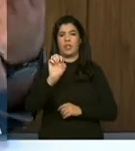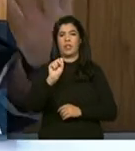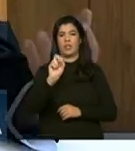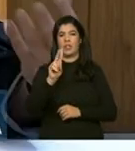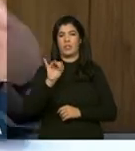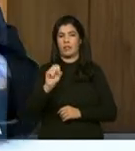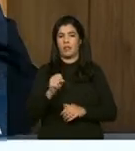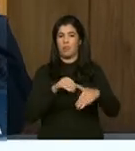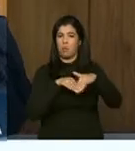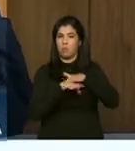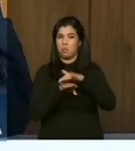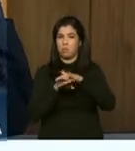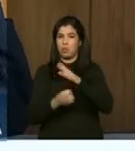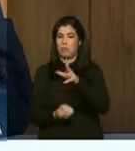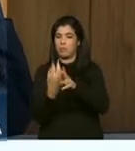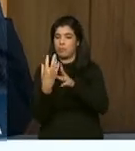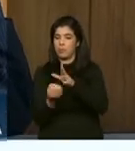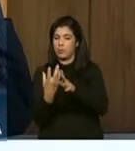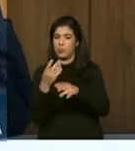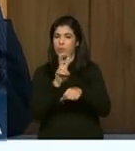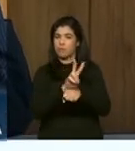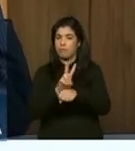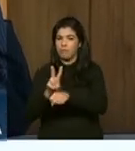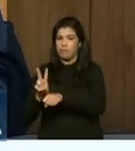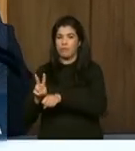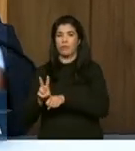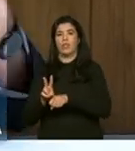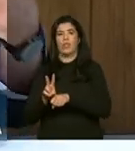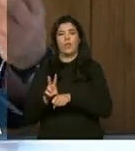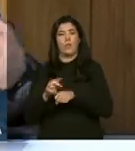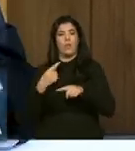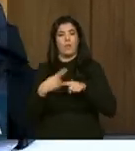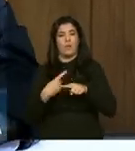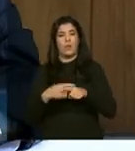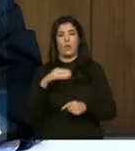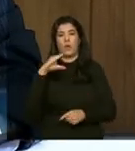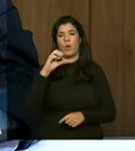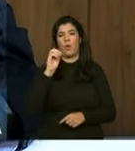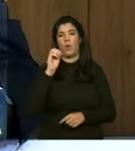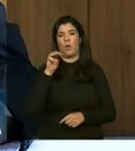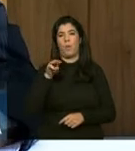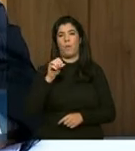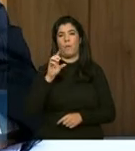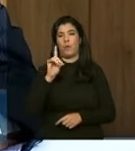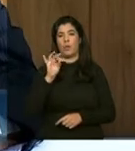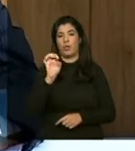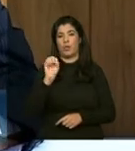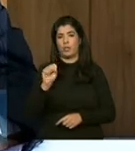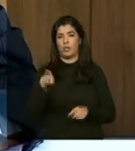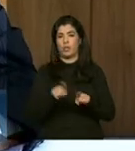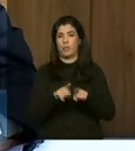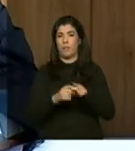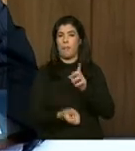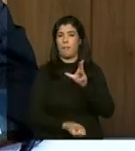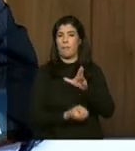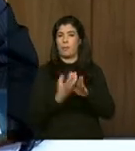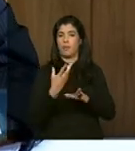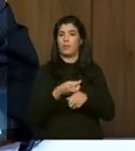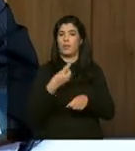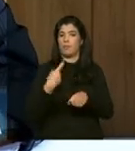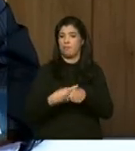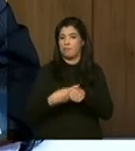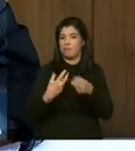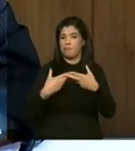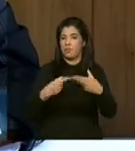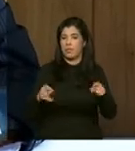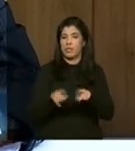seja pela produção fantástica dos seus commodities, seja pelo minério e a perspectiva da nossa